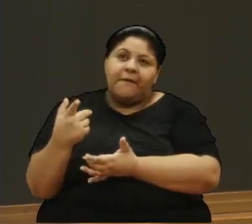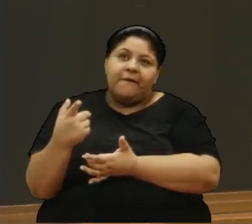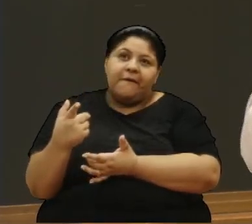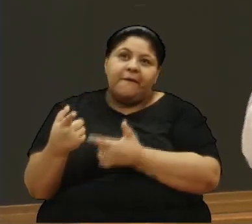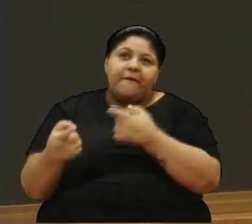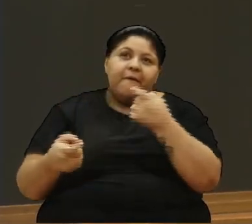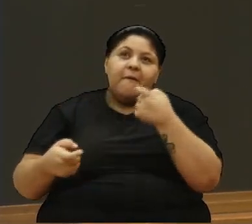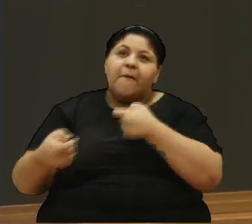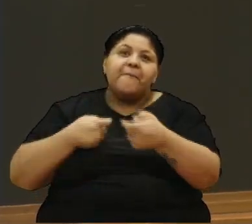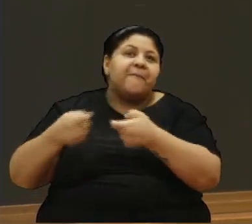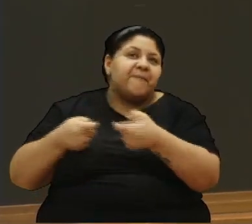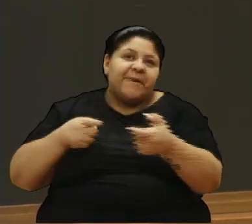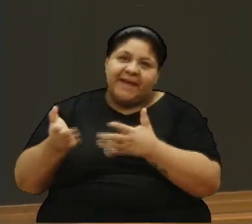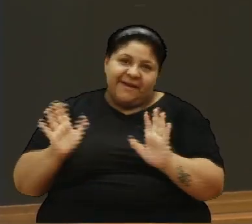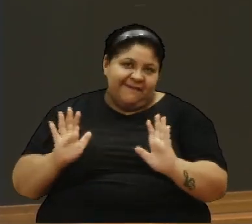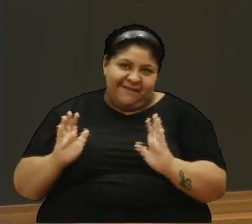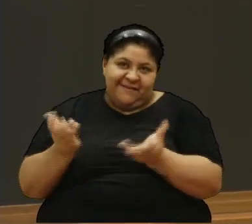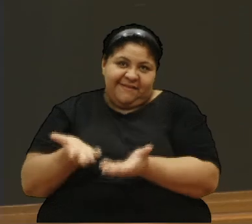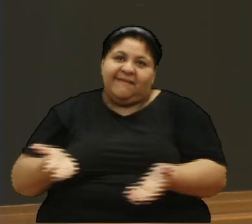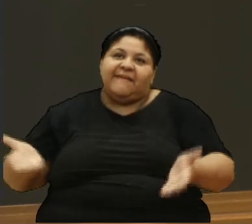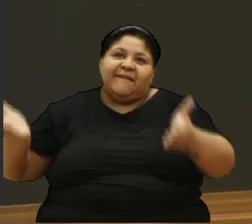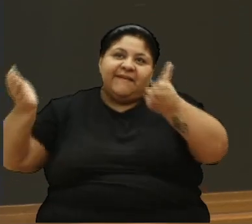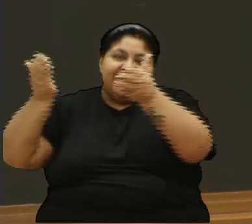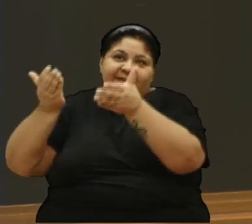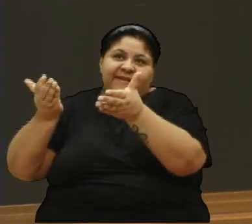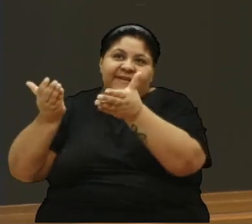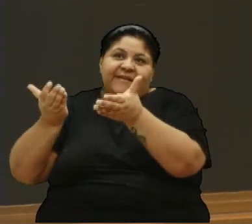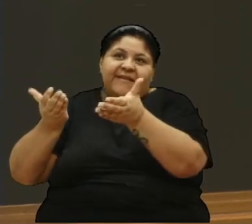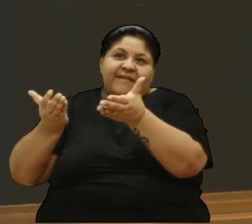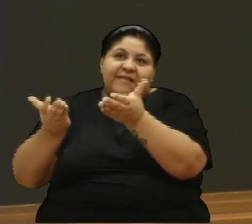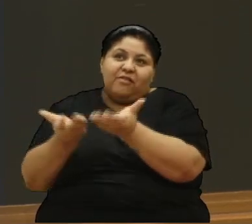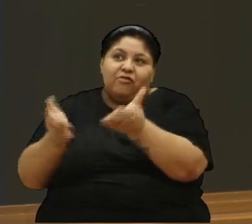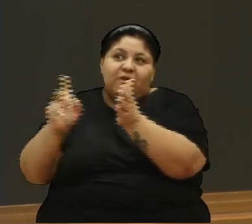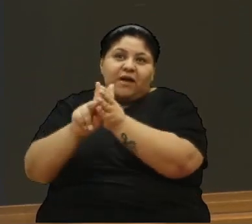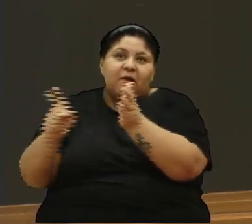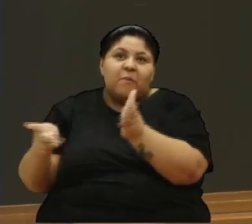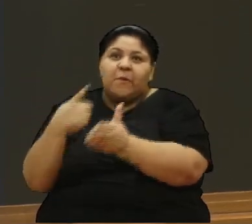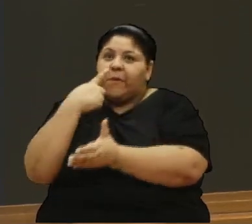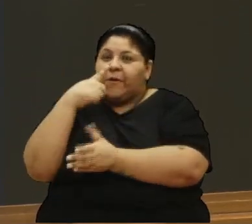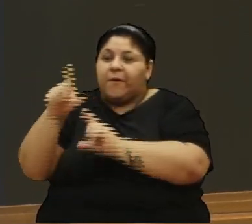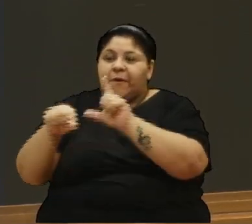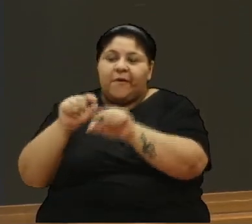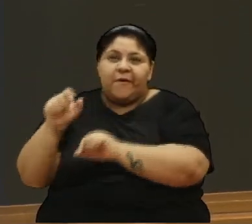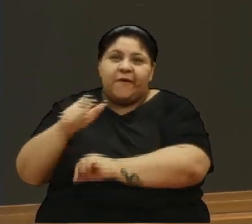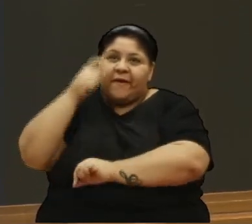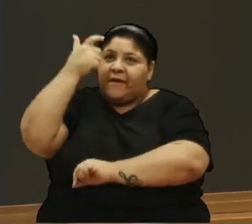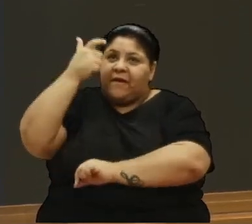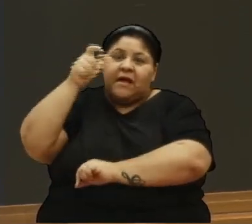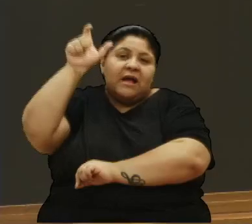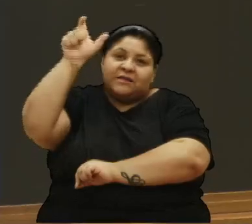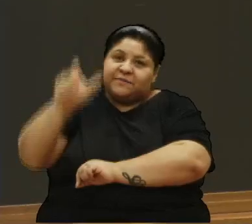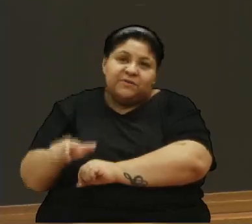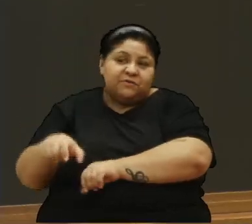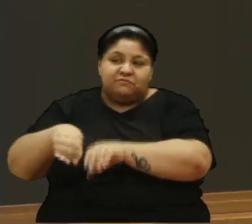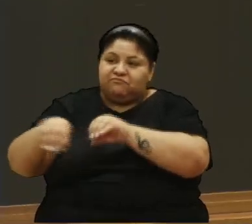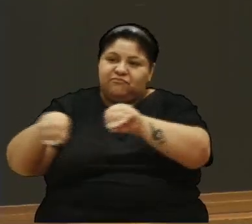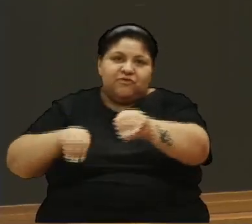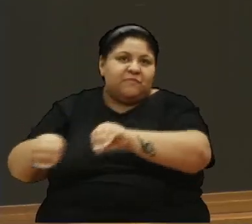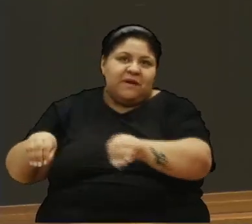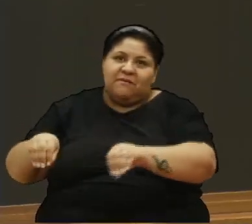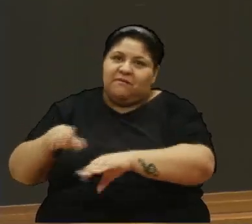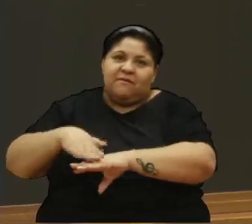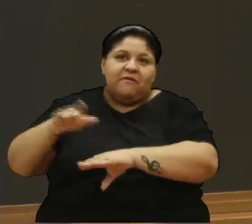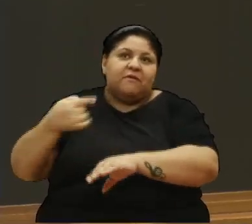Perdemos a guerra do container de resíduo seletivo. Infelizmente, as pessoas deixaram de separar, o lixo